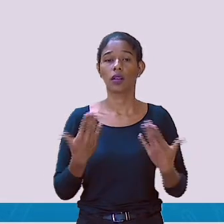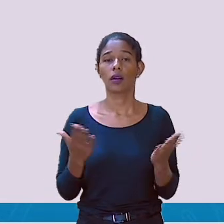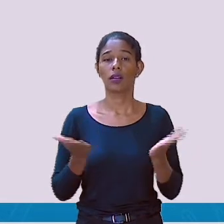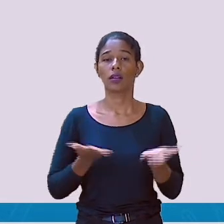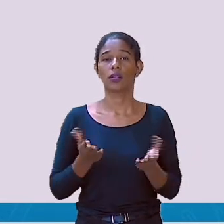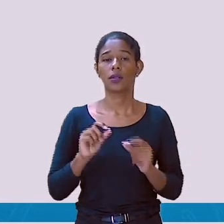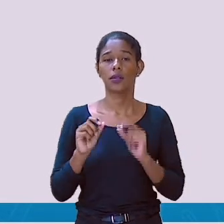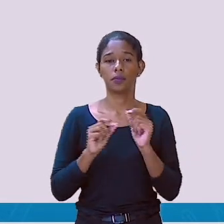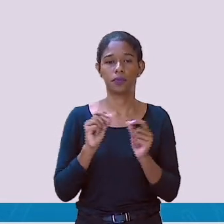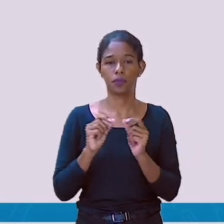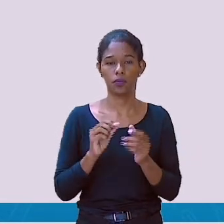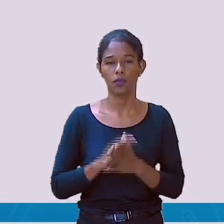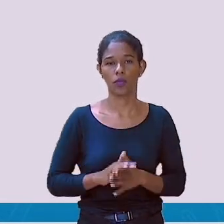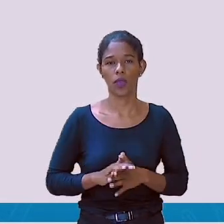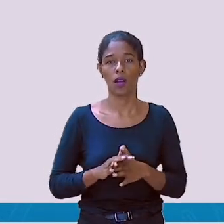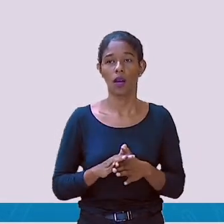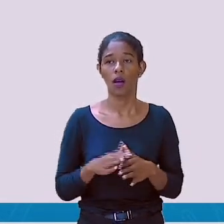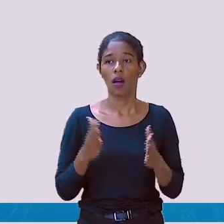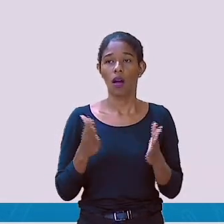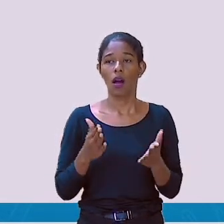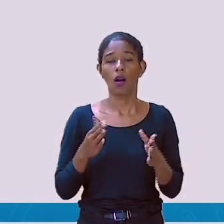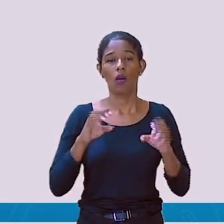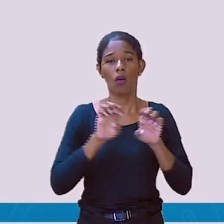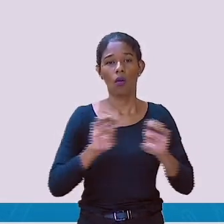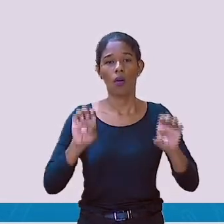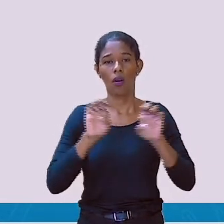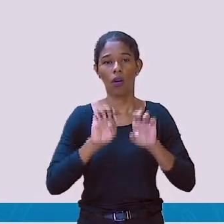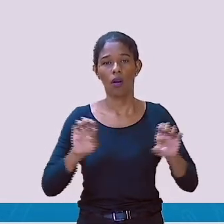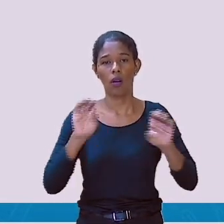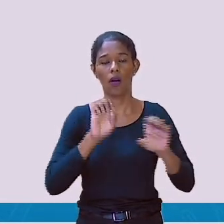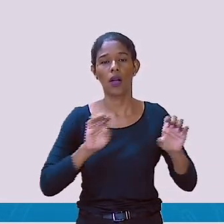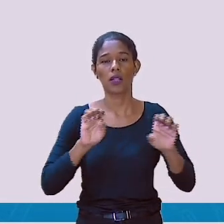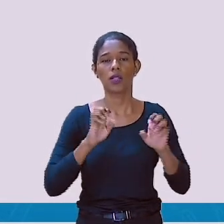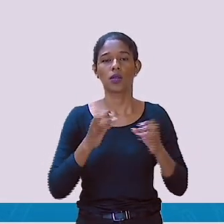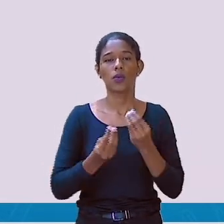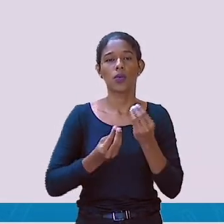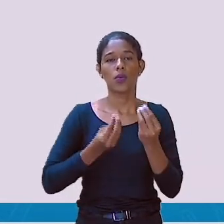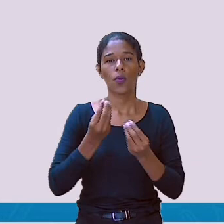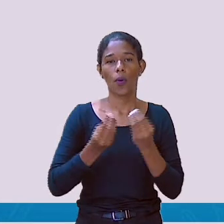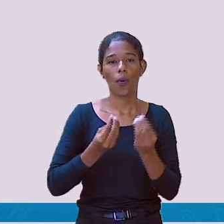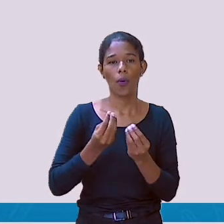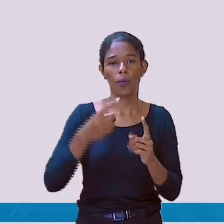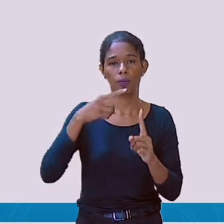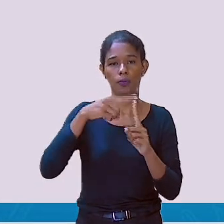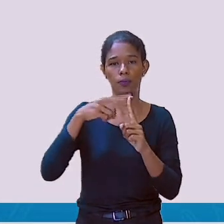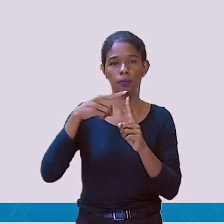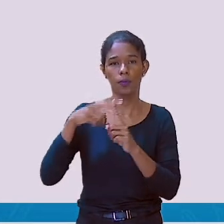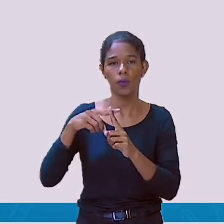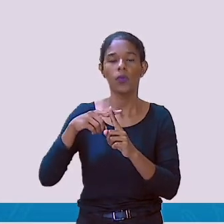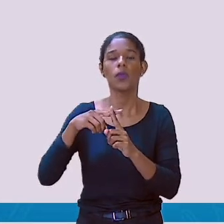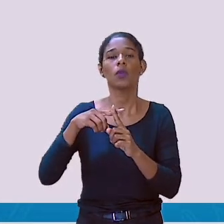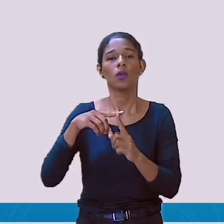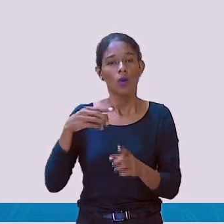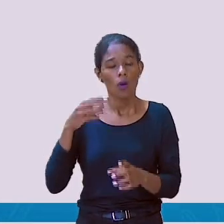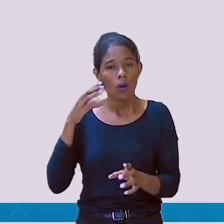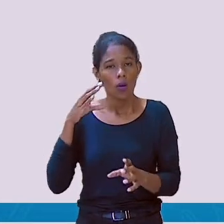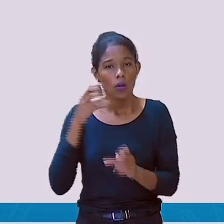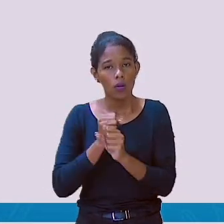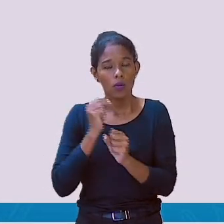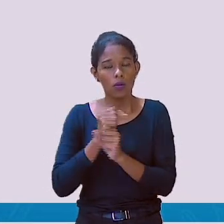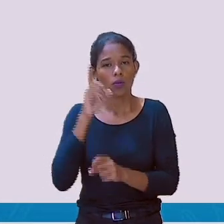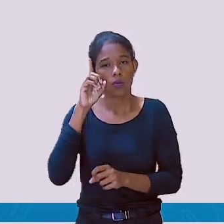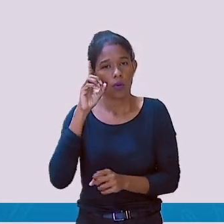Efetue as adições algébricas dos monômios a seguir. Estão lembrados que na adição e